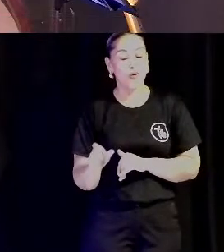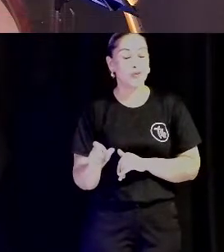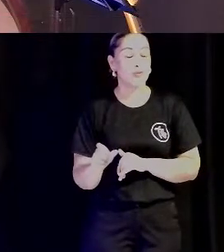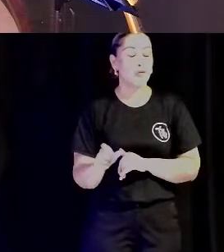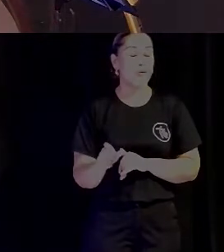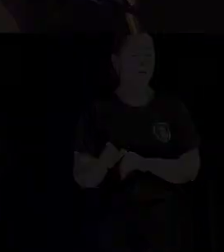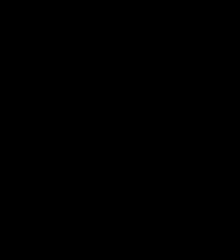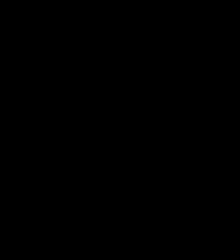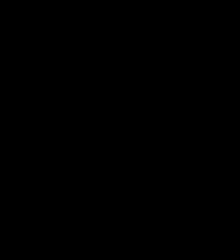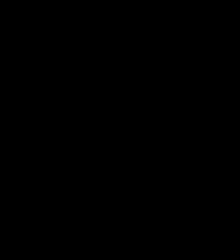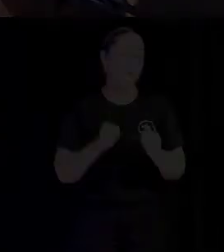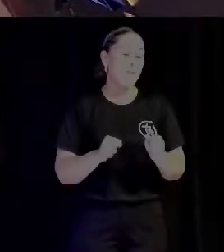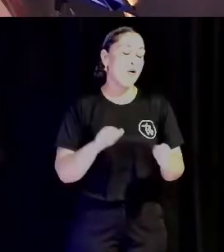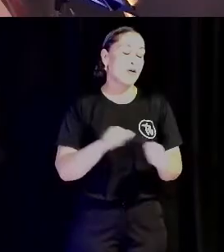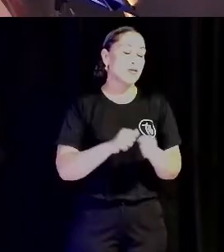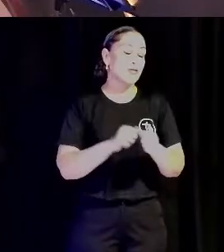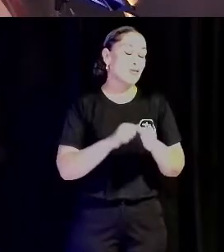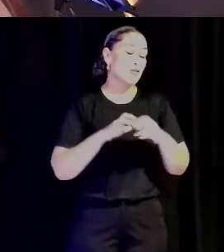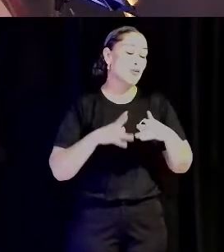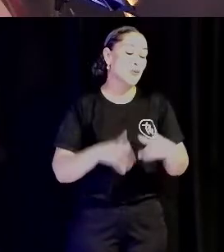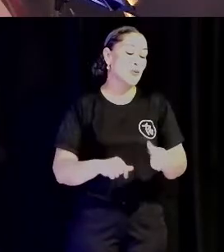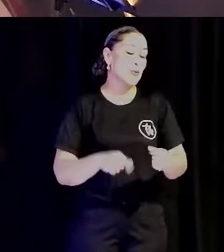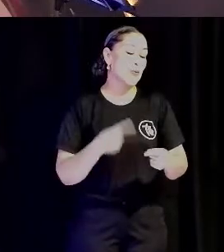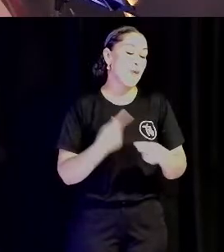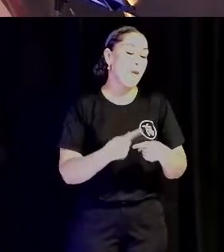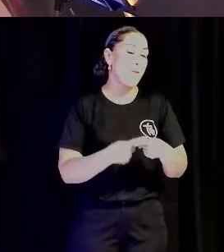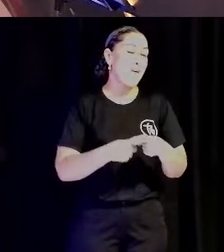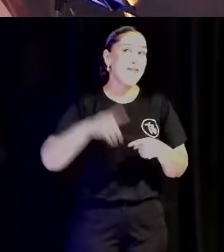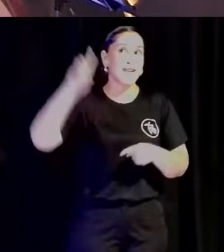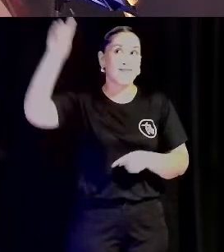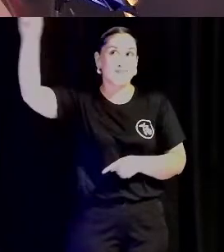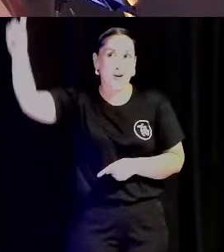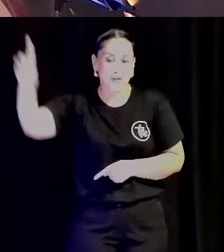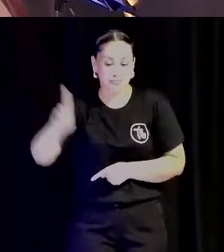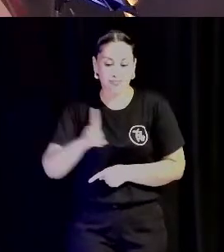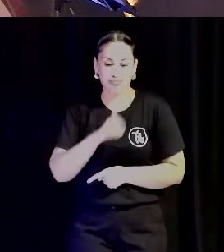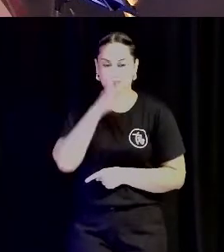tudo, porque Deus me fortalece.